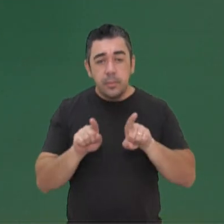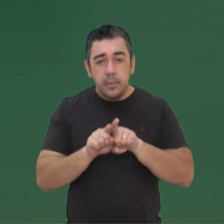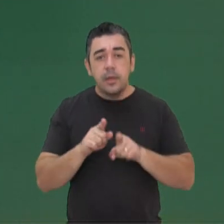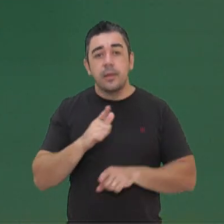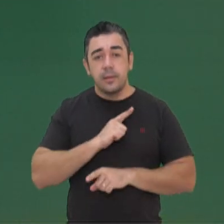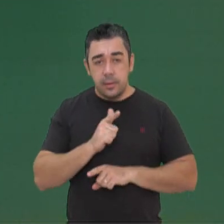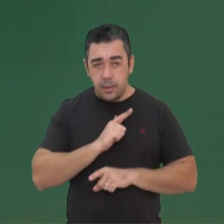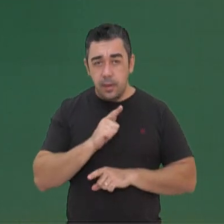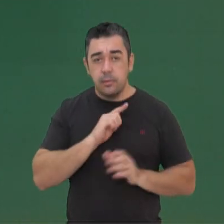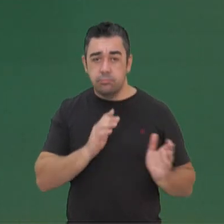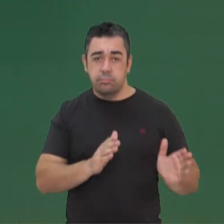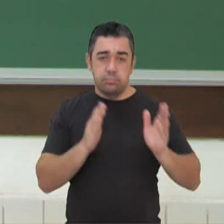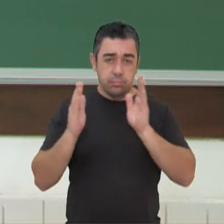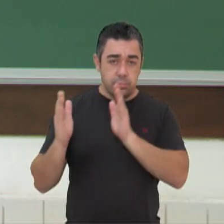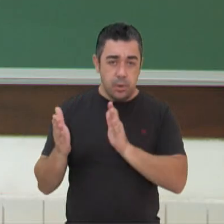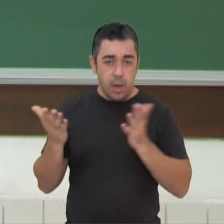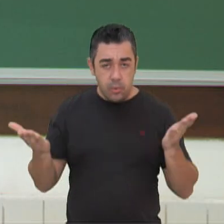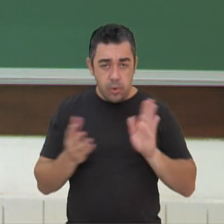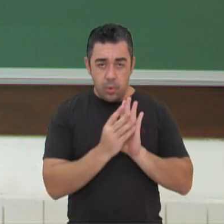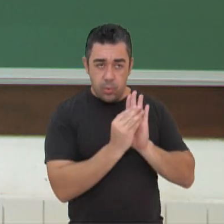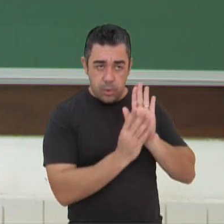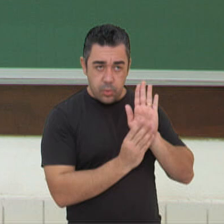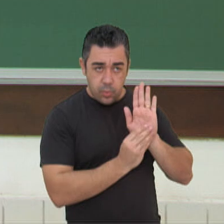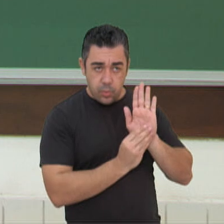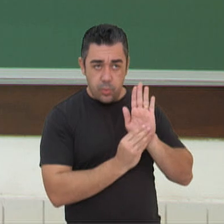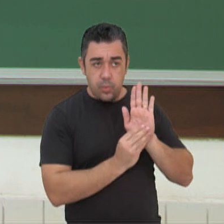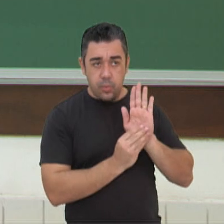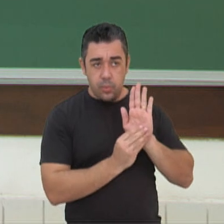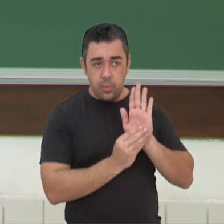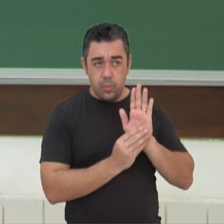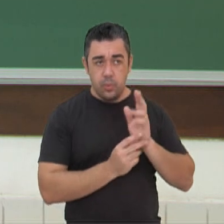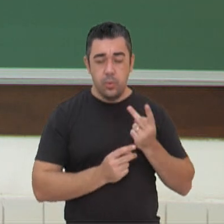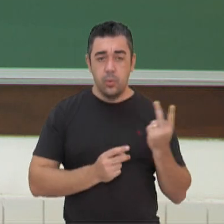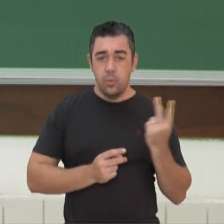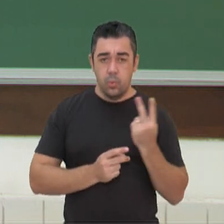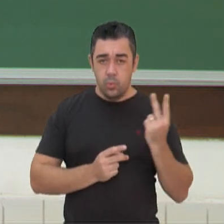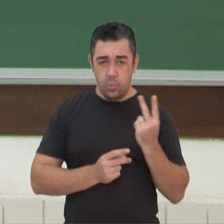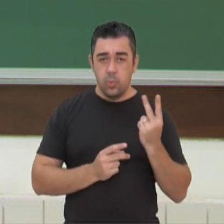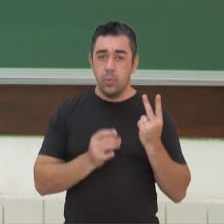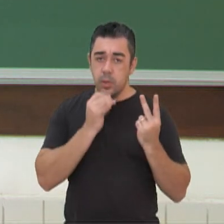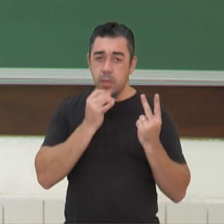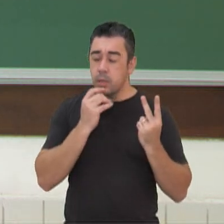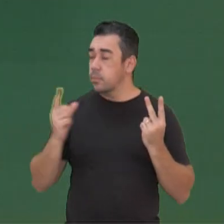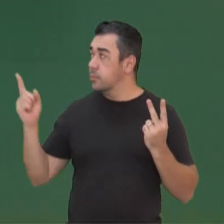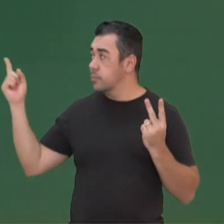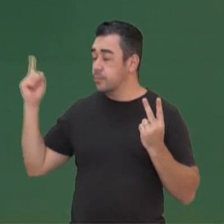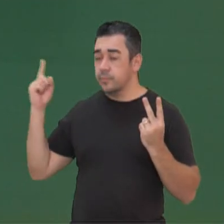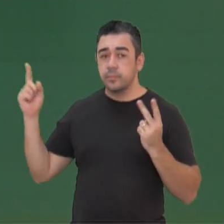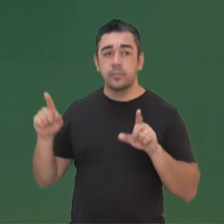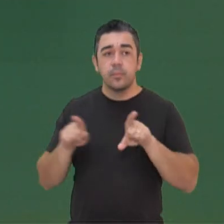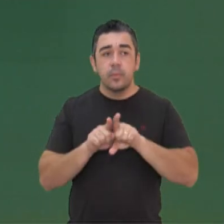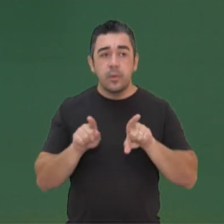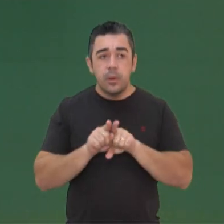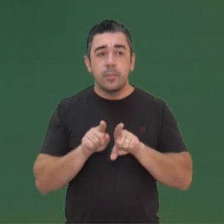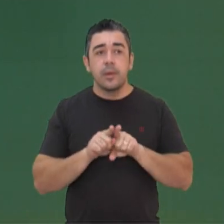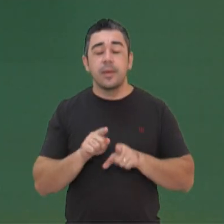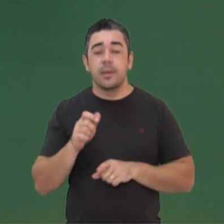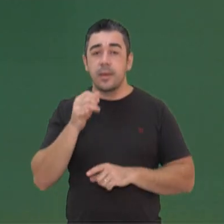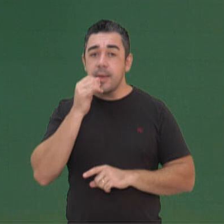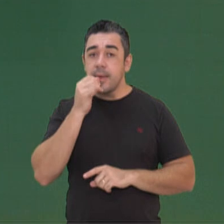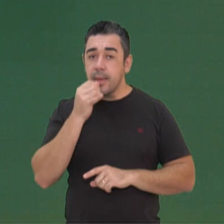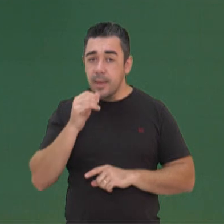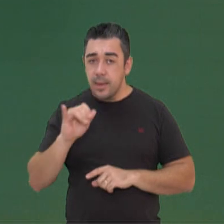forma, avançando para o nosso conteúdo, não se esquecendo aqui desses primeiros exemplos, nós podemos ter a chamada